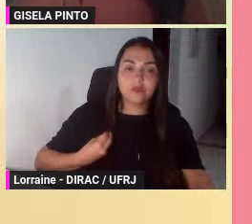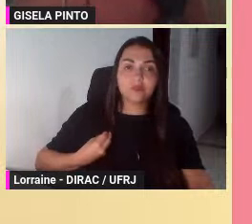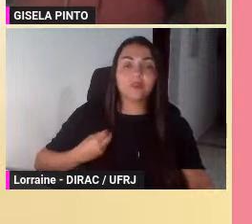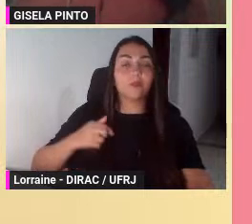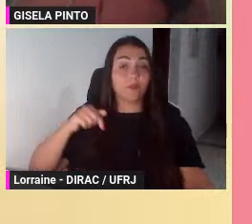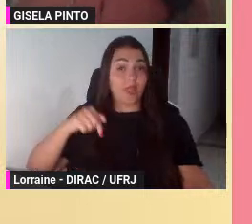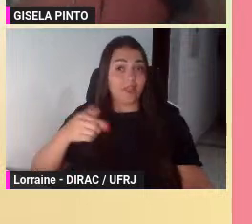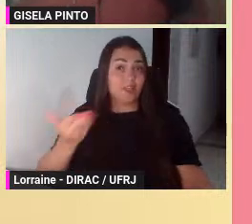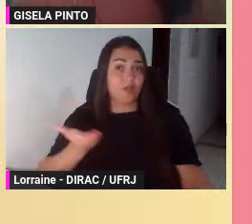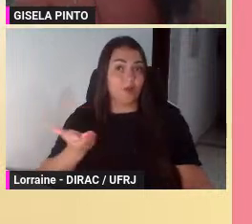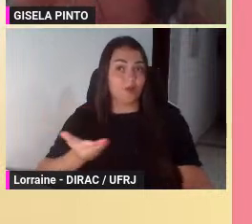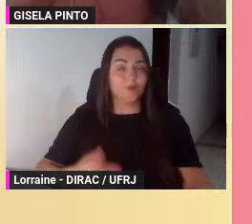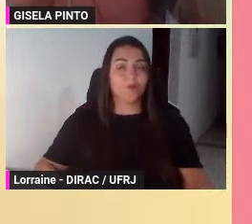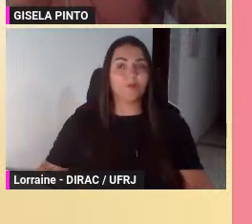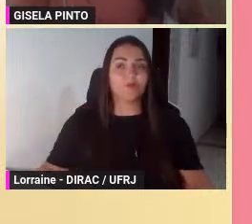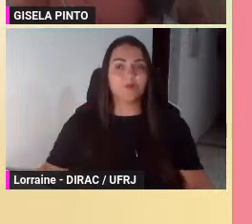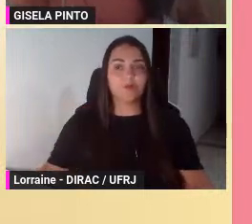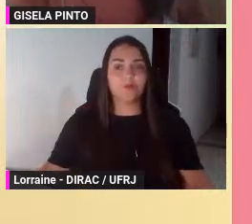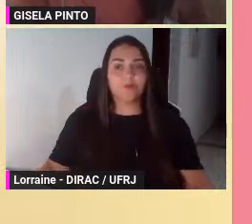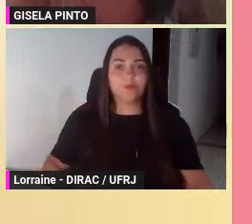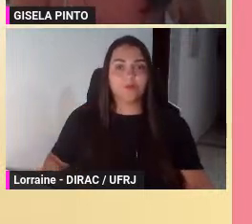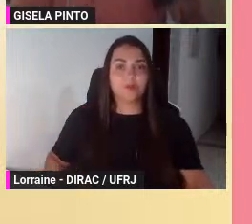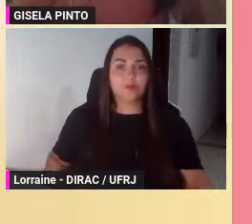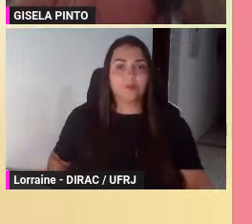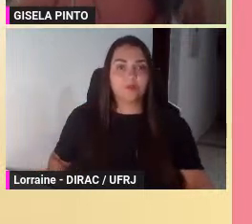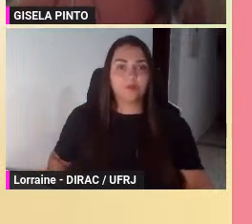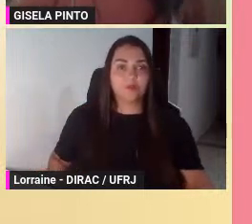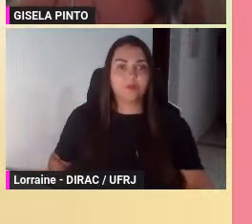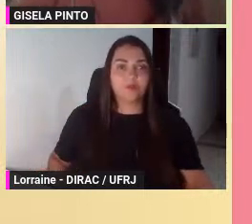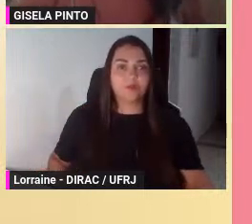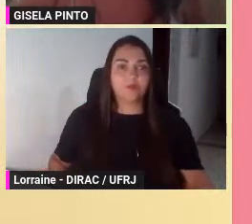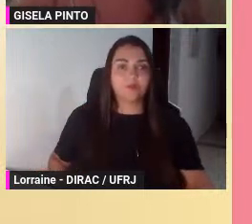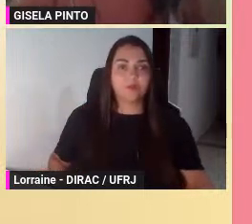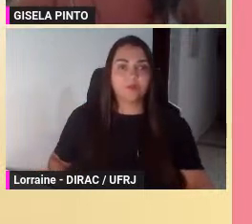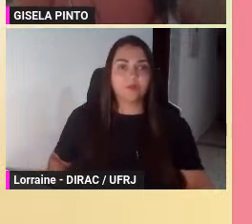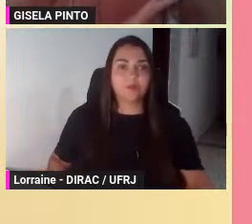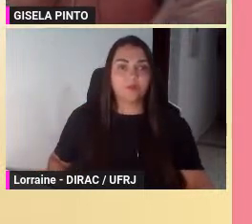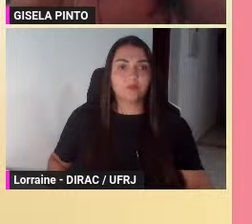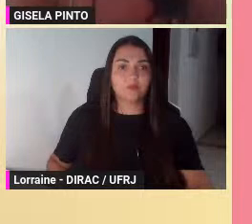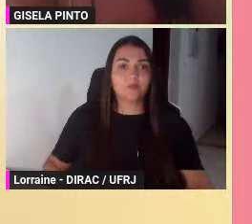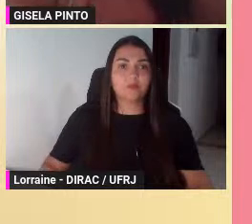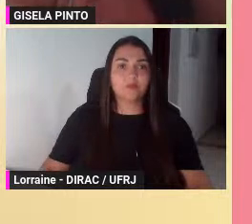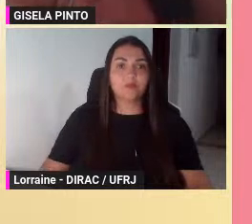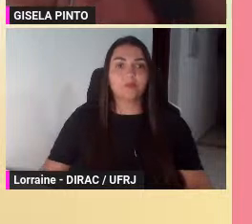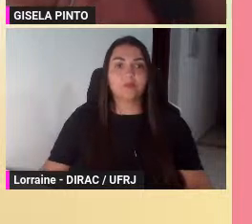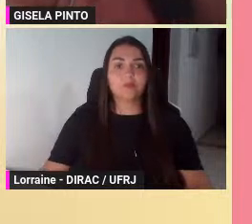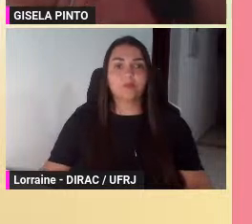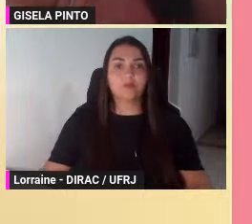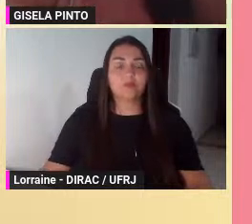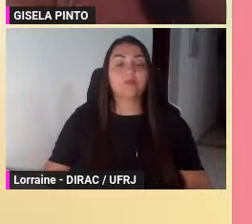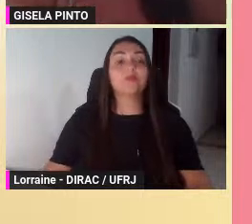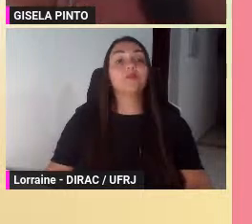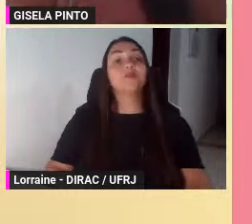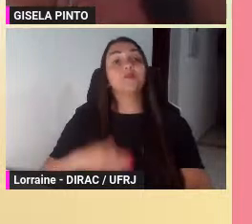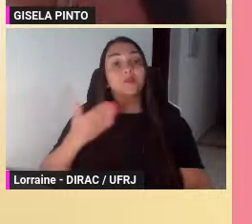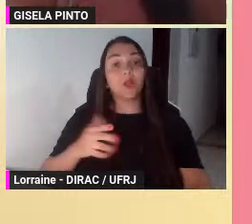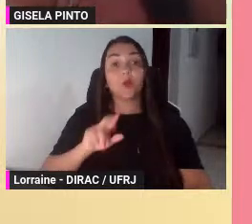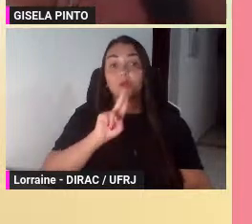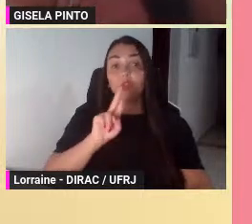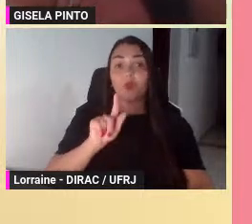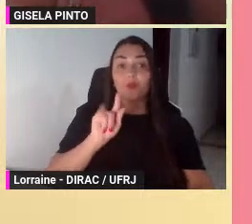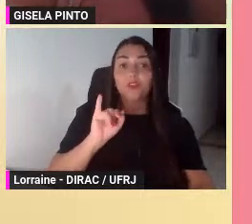aqui, tá? Então, deixa eu seguir aqui. Bom, Gisela Pinto, né? Sou